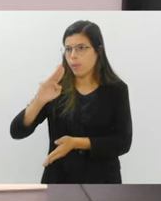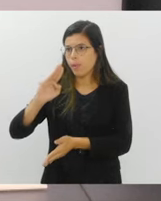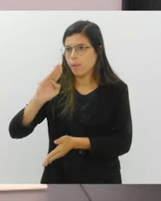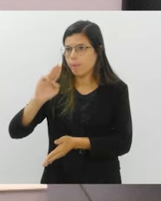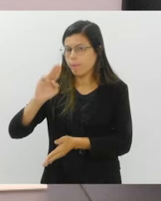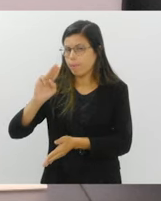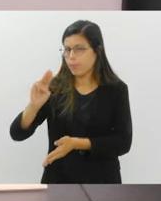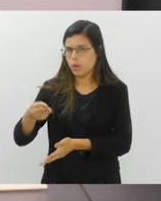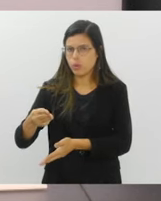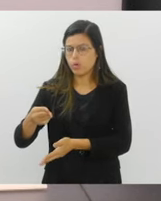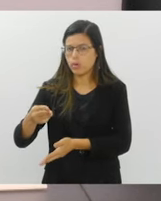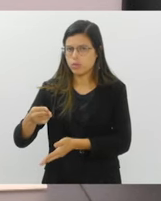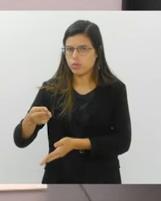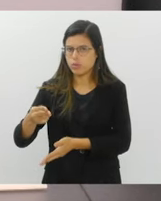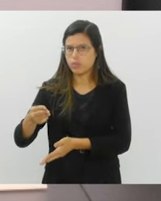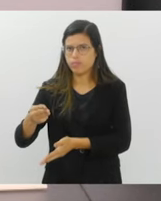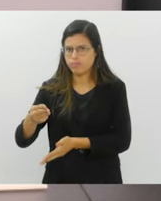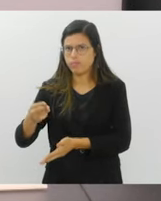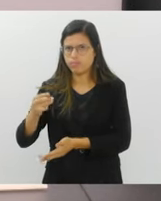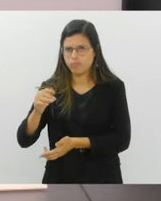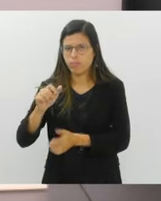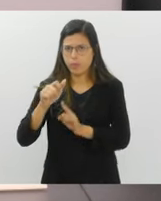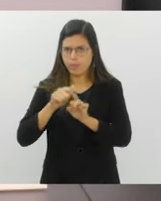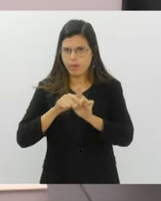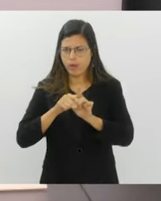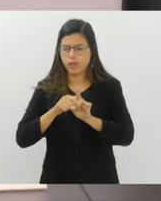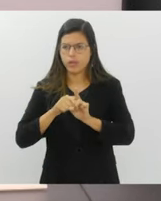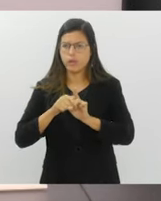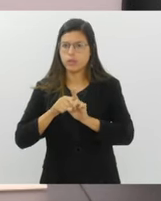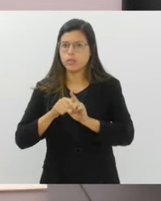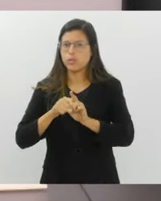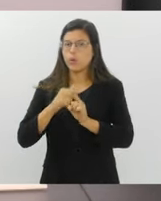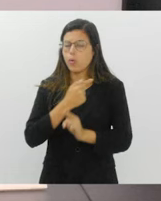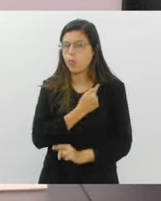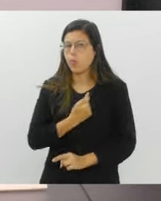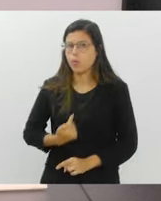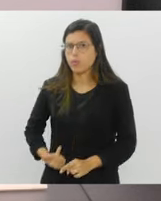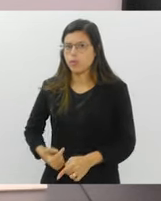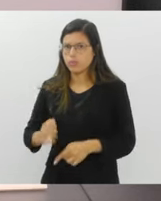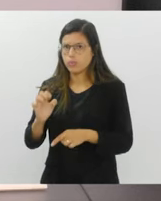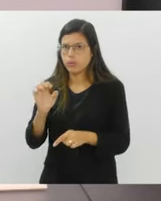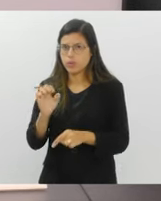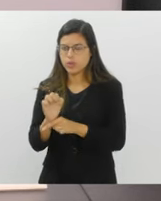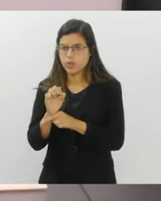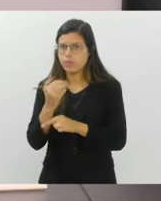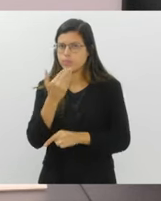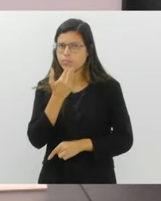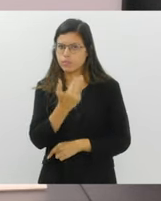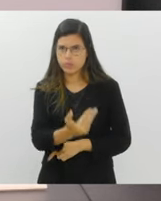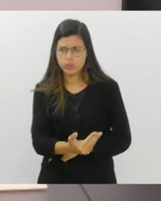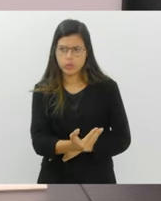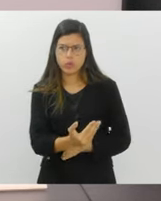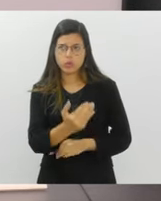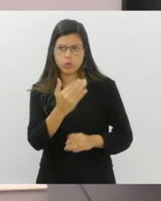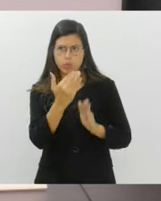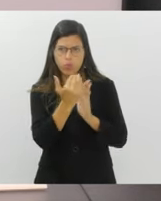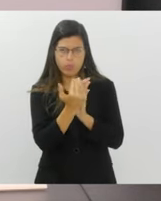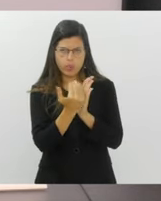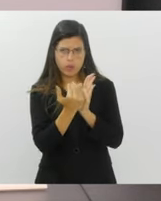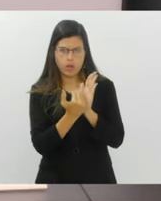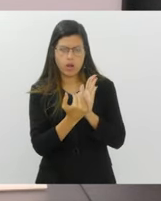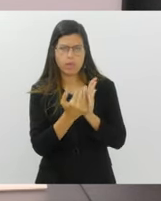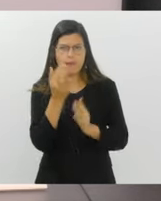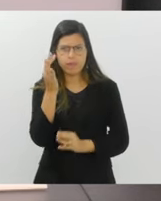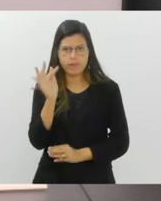aqui na matéria, e que o governo do Estado teria solicitado ao programa federal do PAC